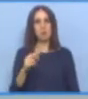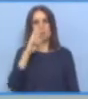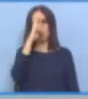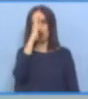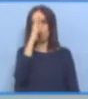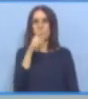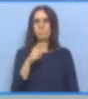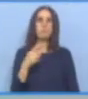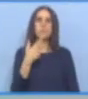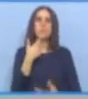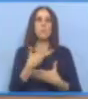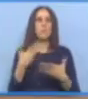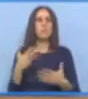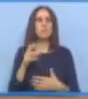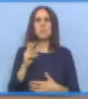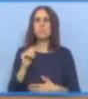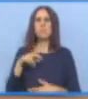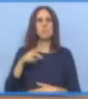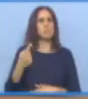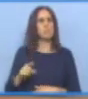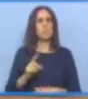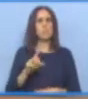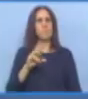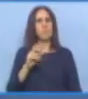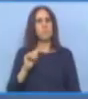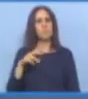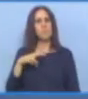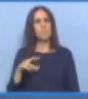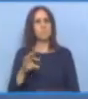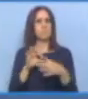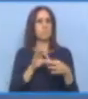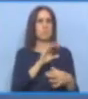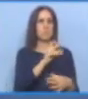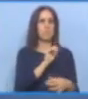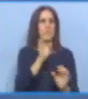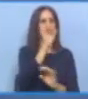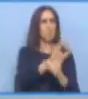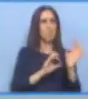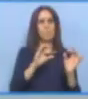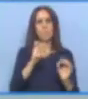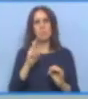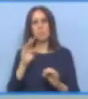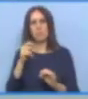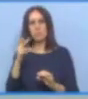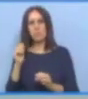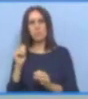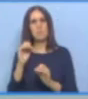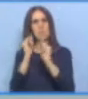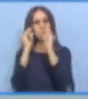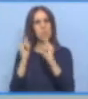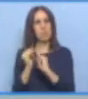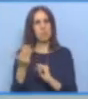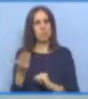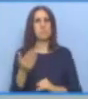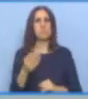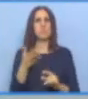esforço grande, não apenas a Caritas portuguesa, mas a Caritas portuguesa articulada com a Caritas Europa, com a Caritas Internacionalis. Há